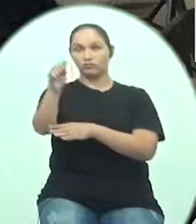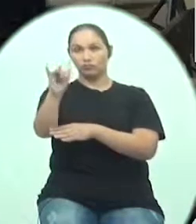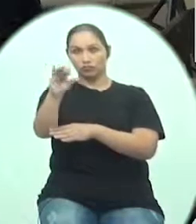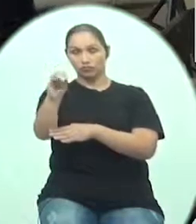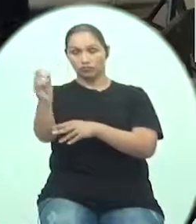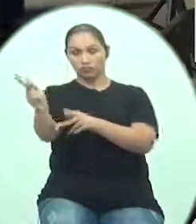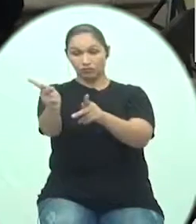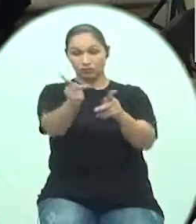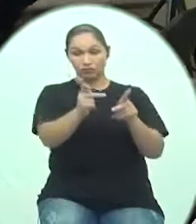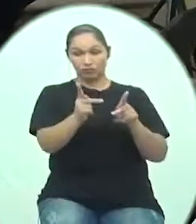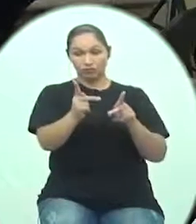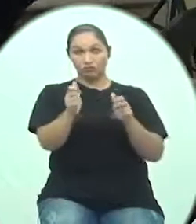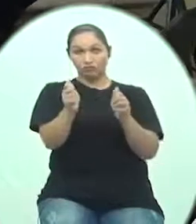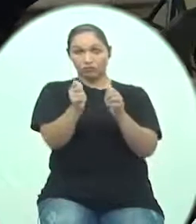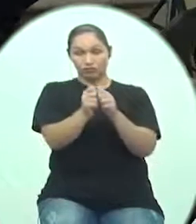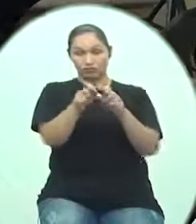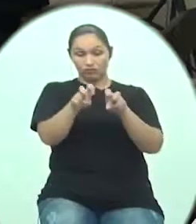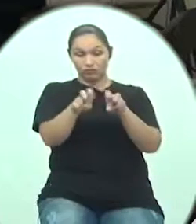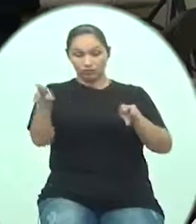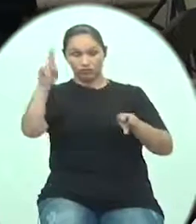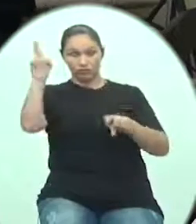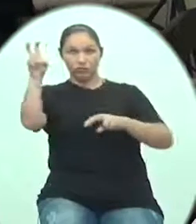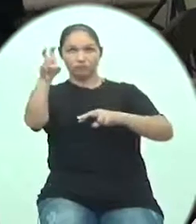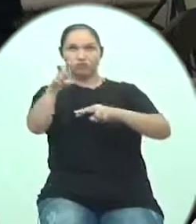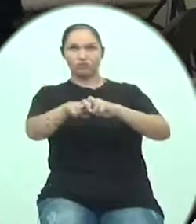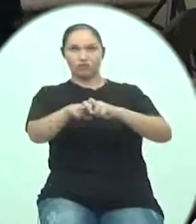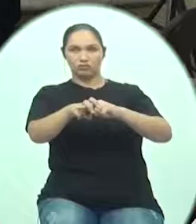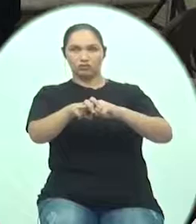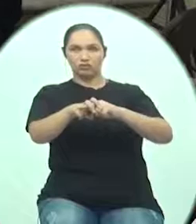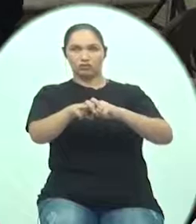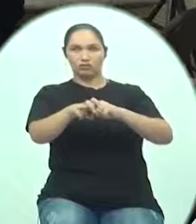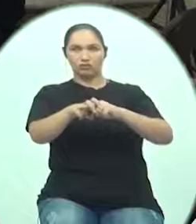diretora a fim de acompanhar a respectiva deliberação